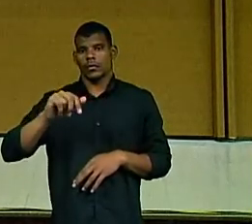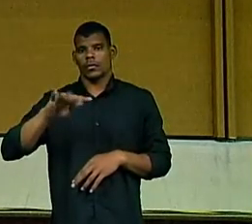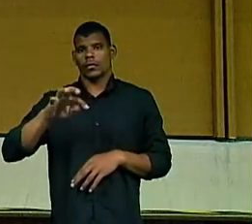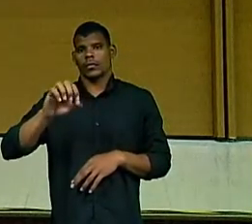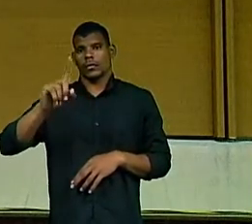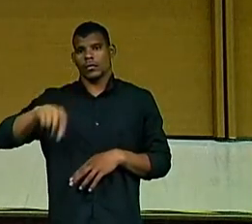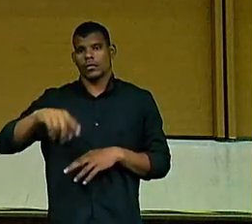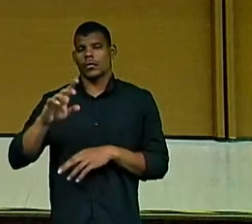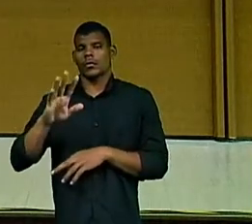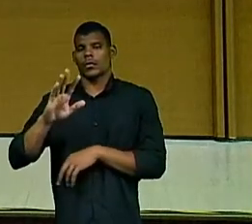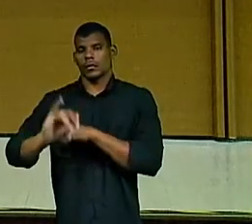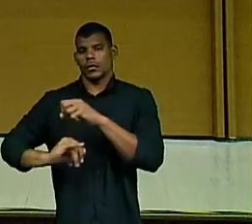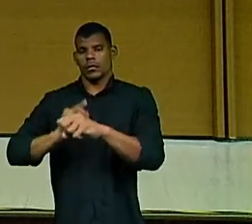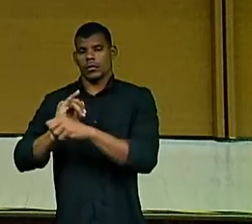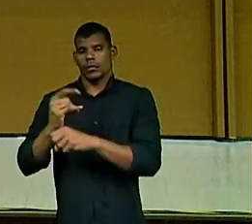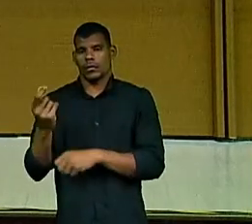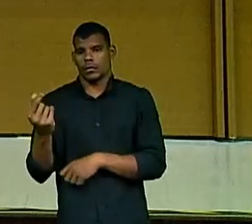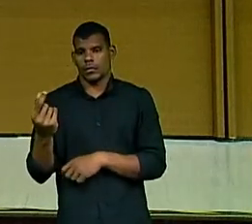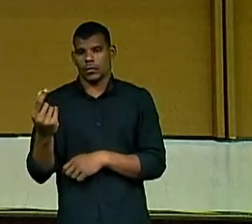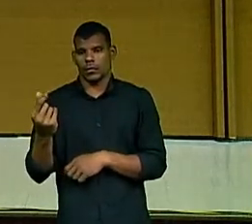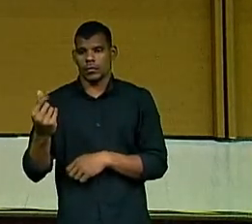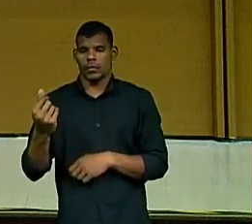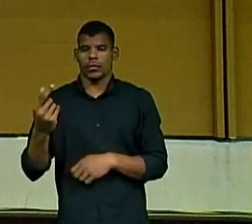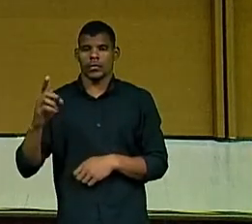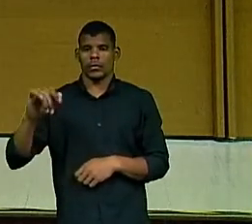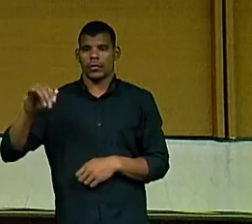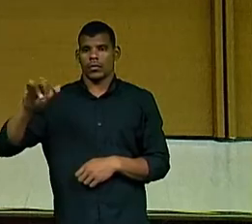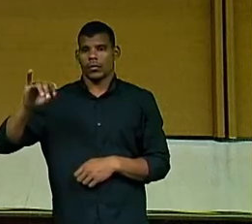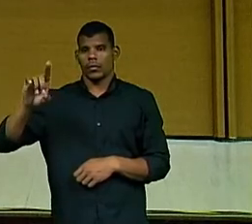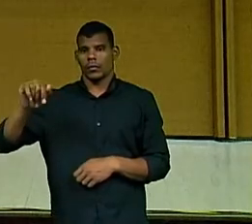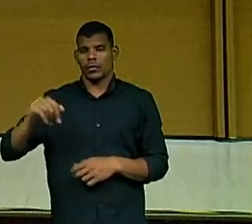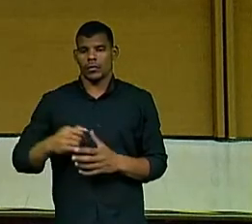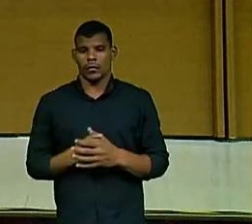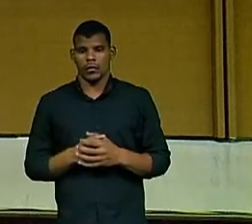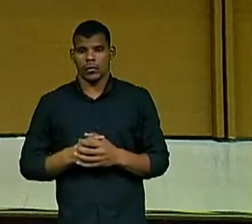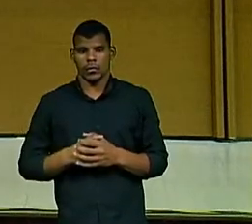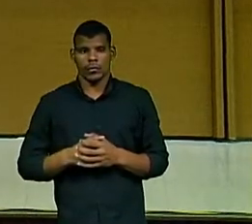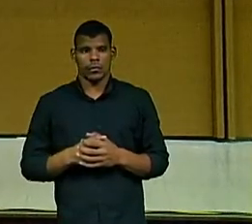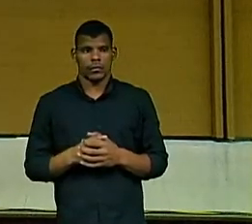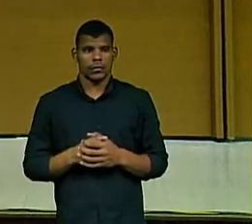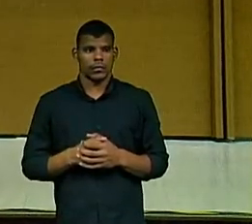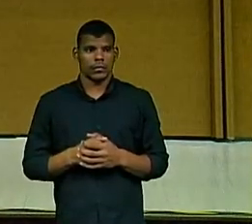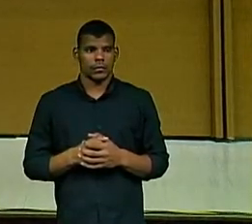capital estrangeiro enfim a dívida externa gigante tá bom ou